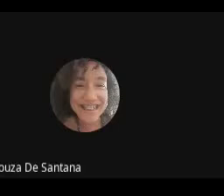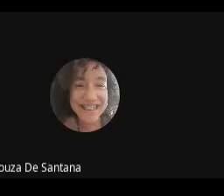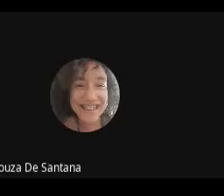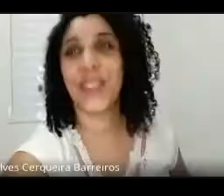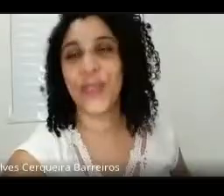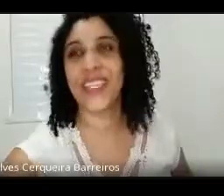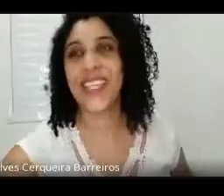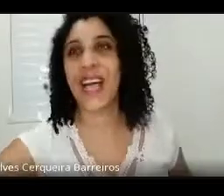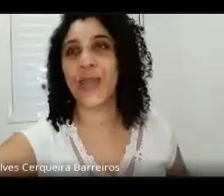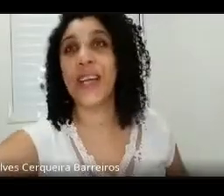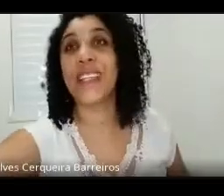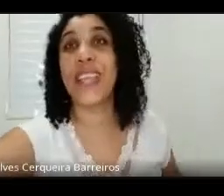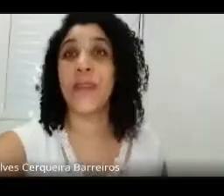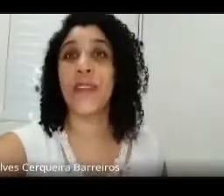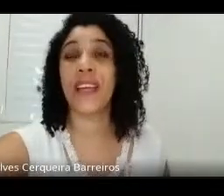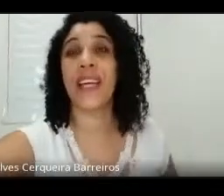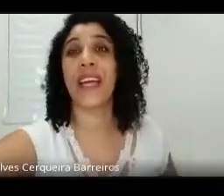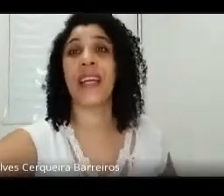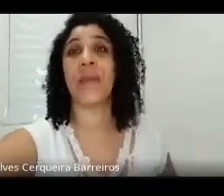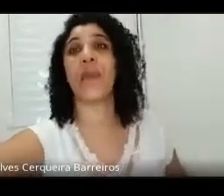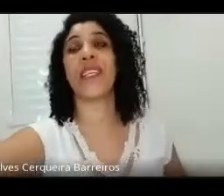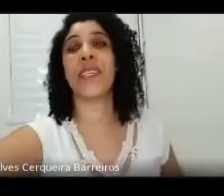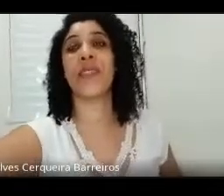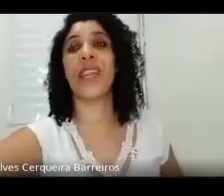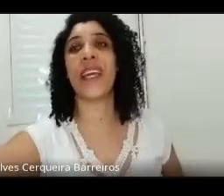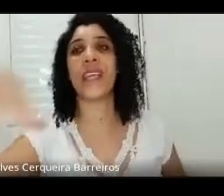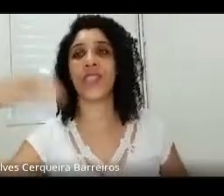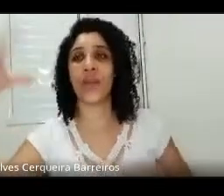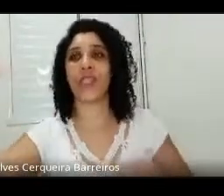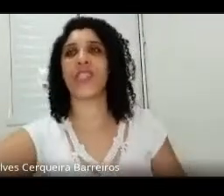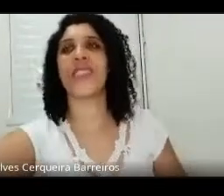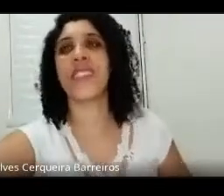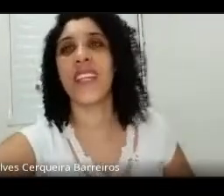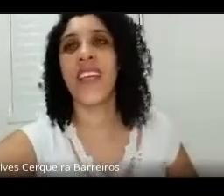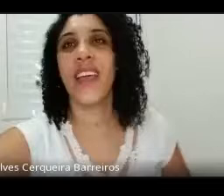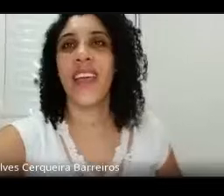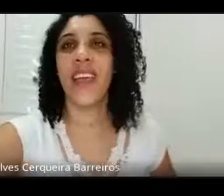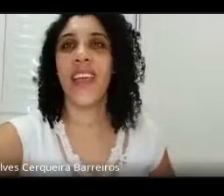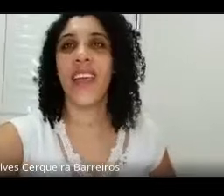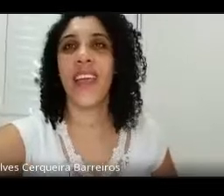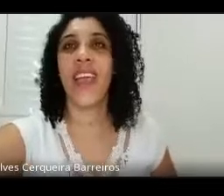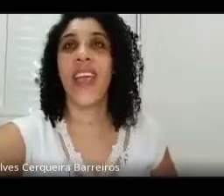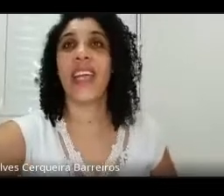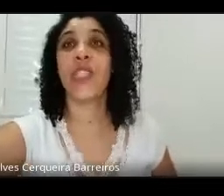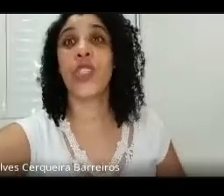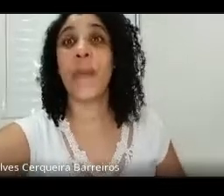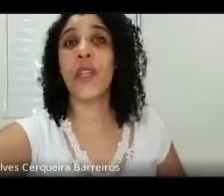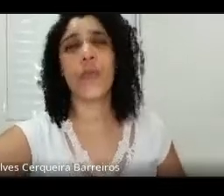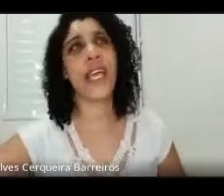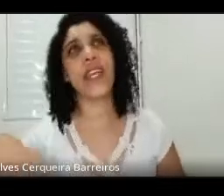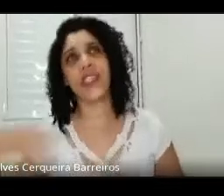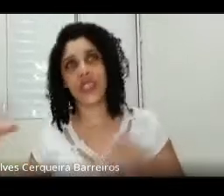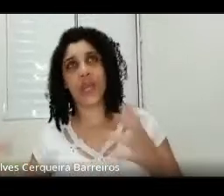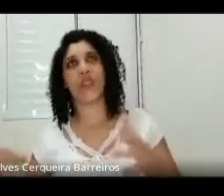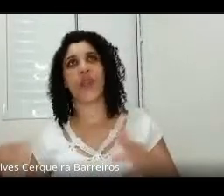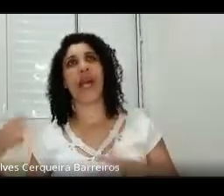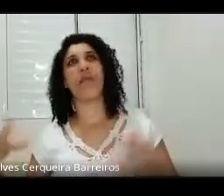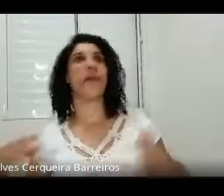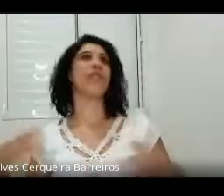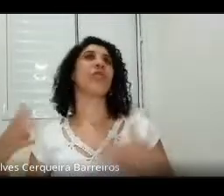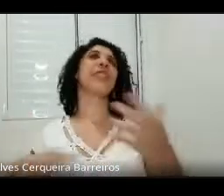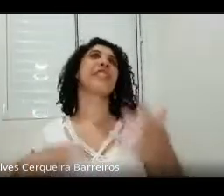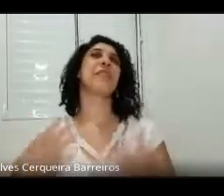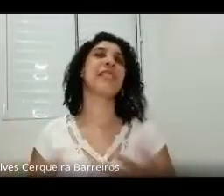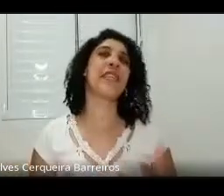visto. Exato, exato. Aí sempre vai acabar acontecendo, né, justamente esses questionamentos, porque aí, justamente eu